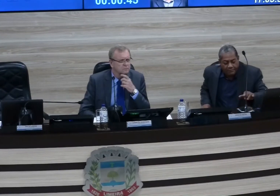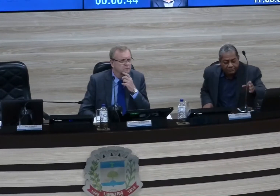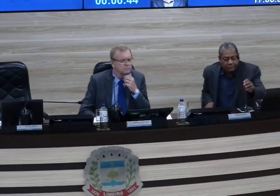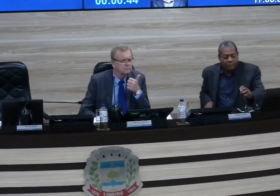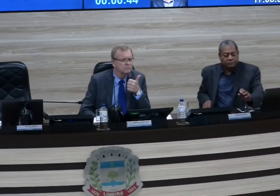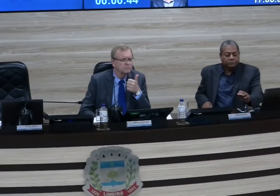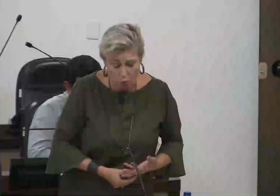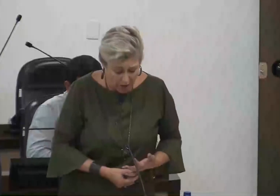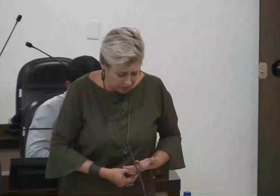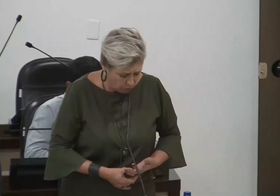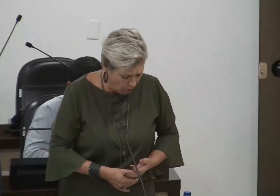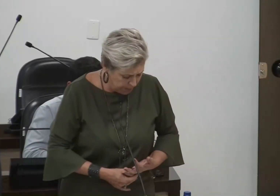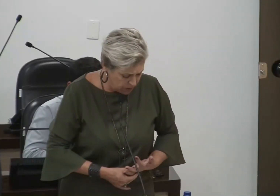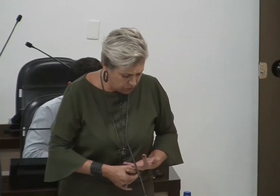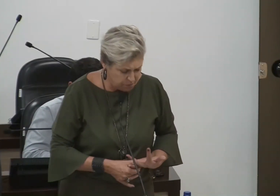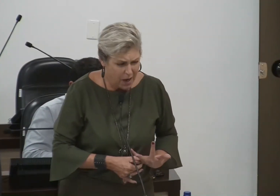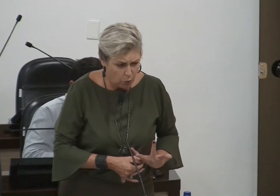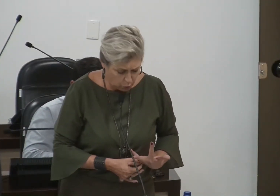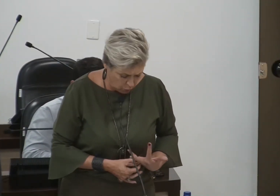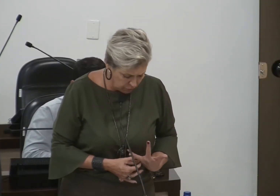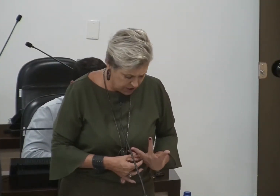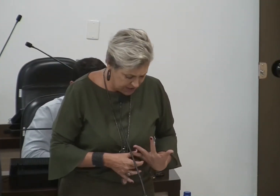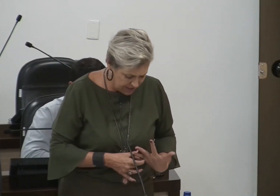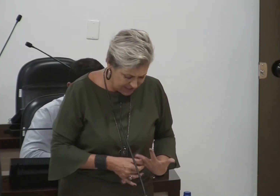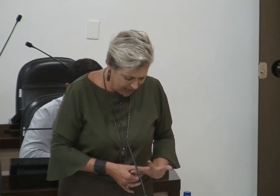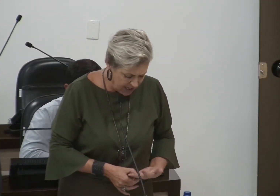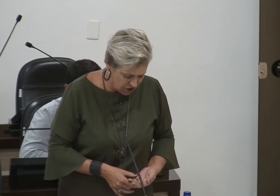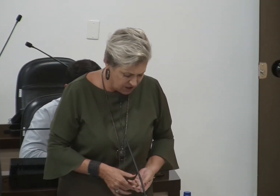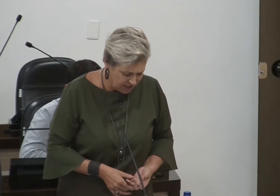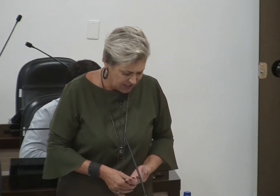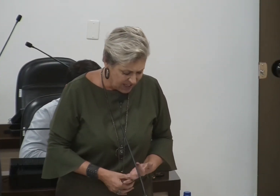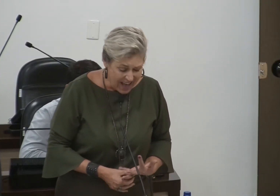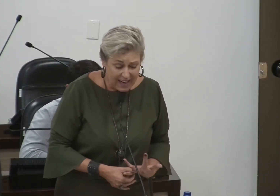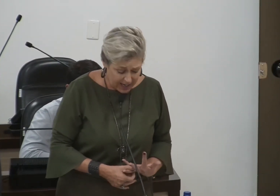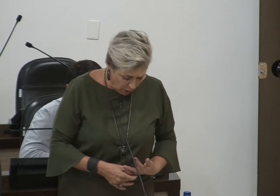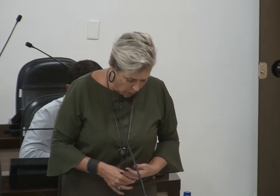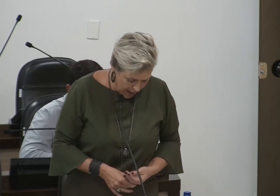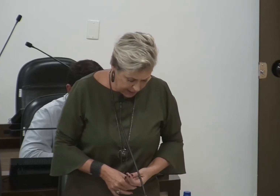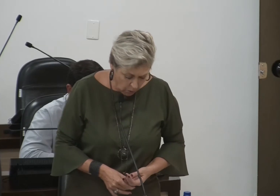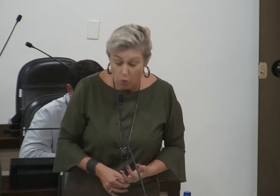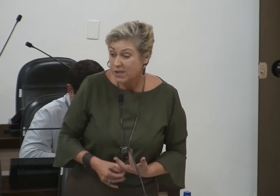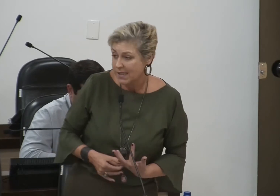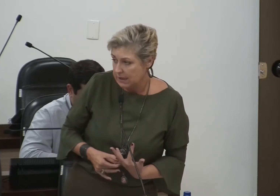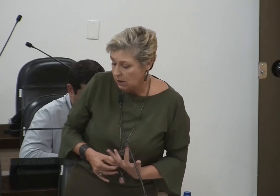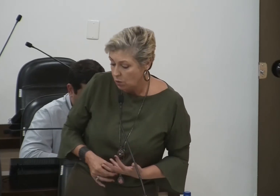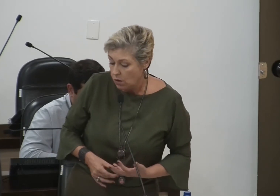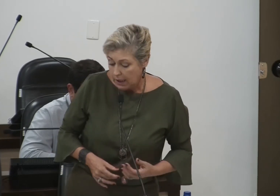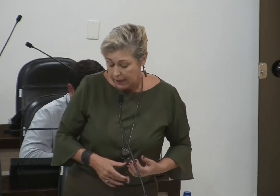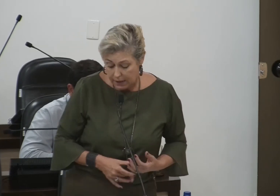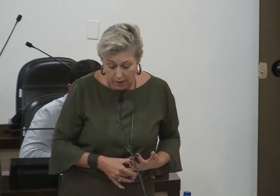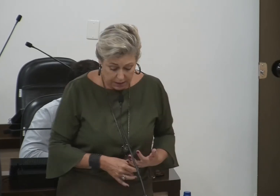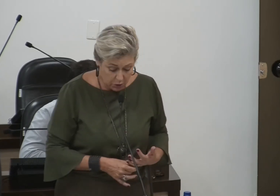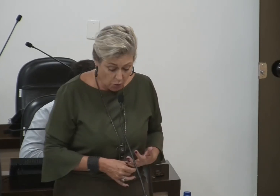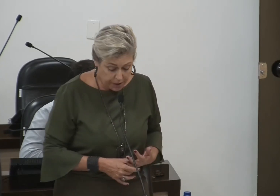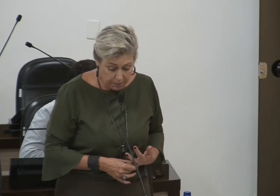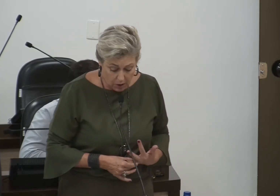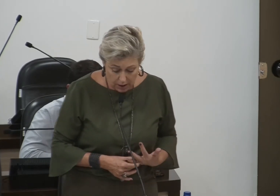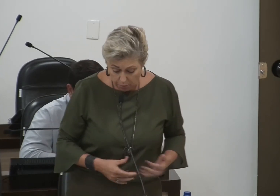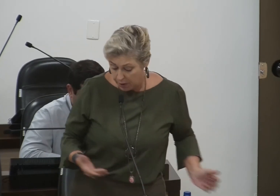A Americana, nós estamos com 4 óbitos, Bauru com 17, Araraquara com 5. Então,